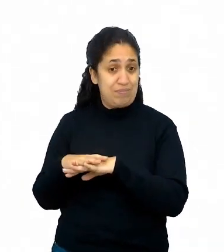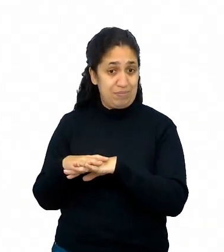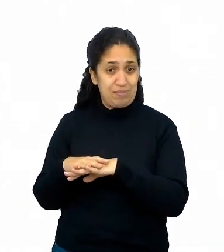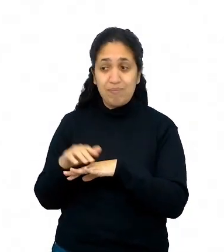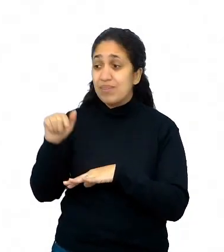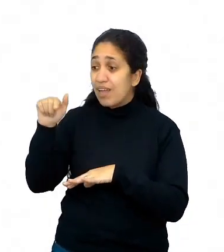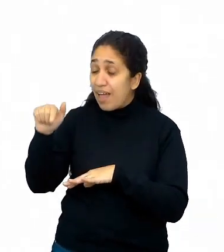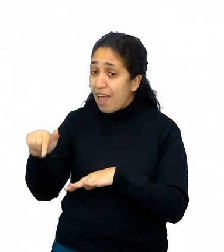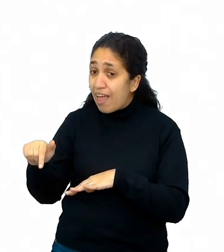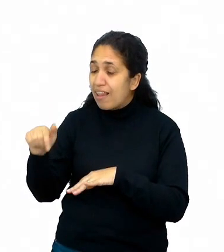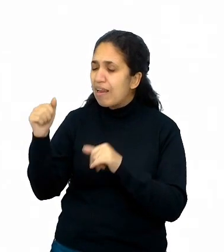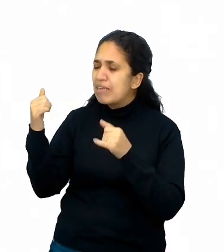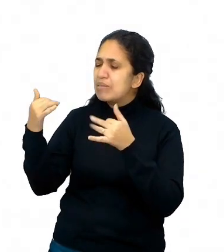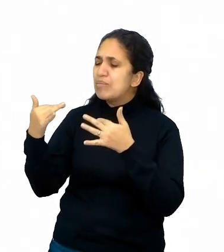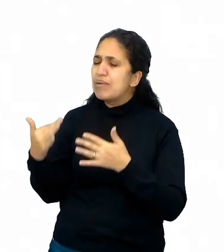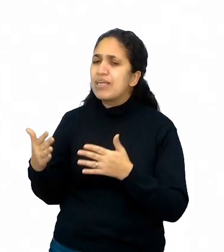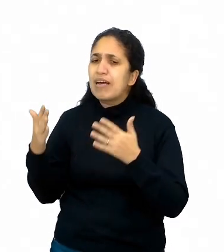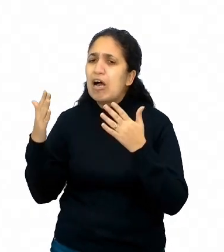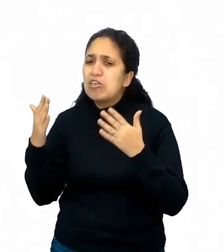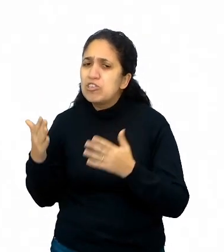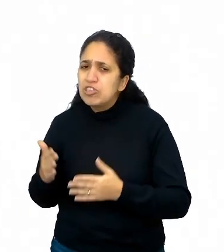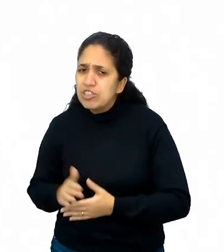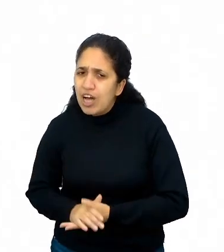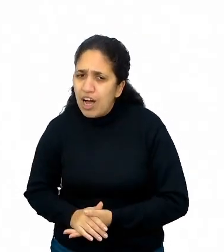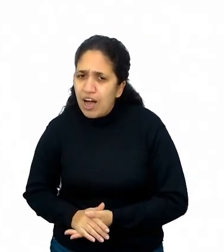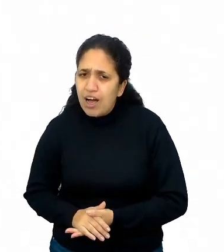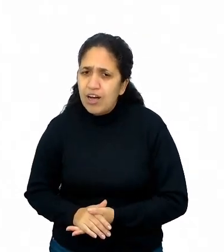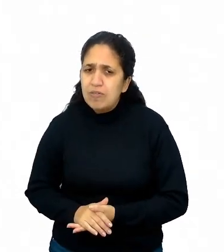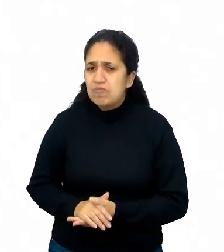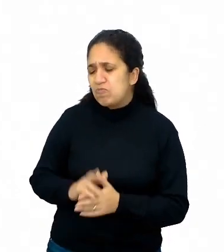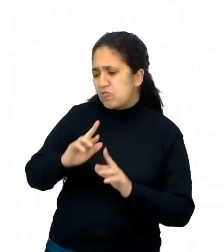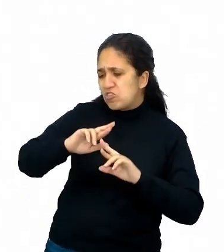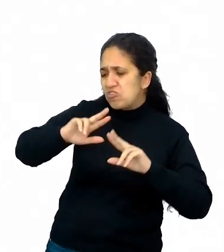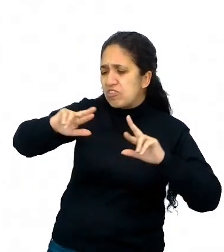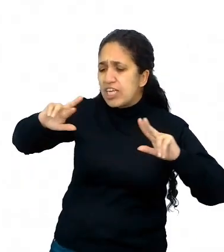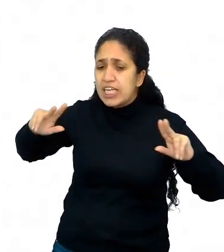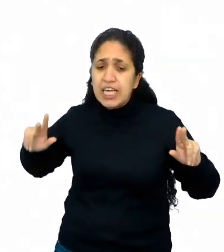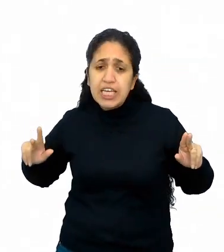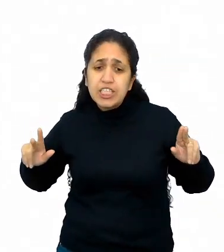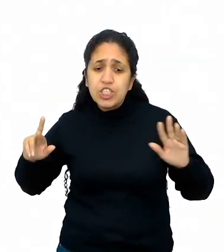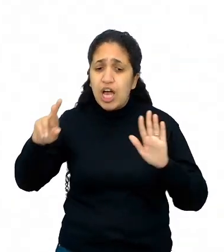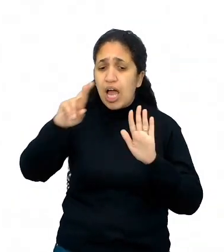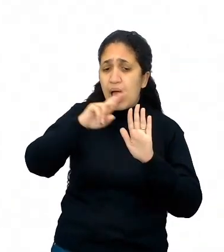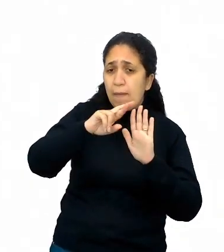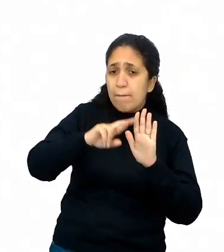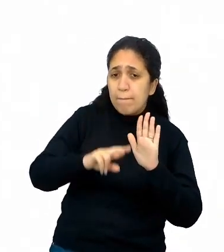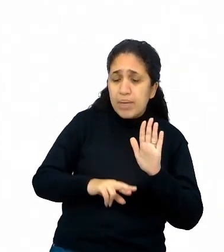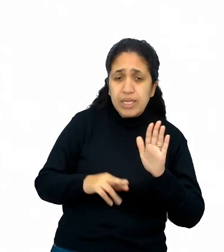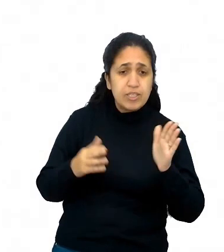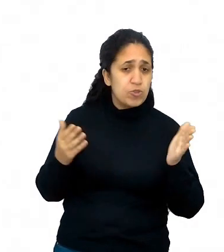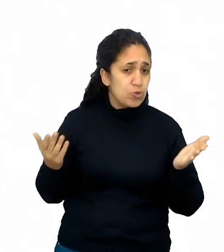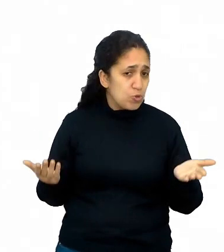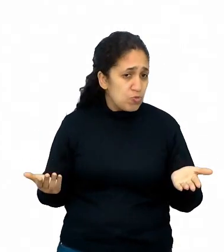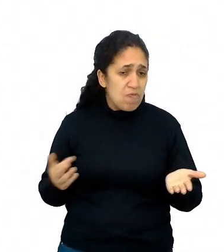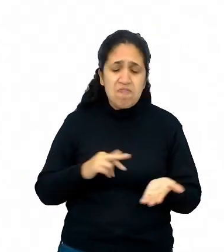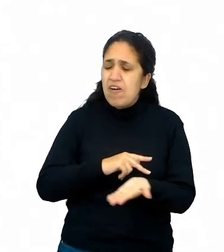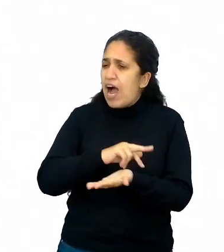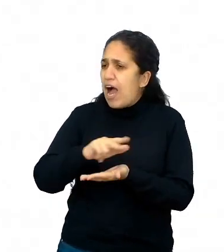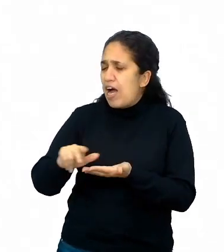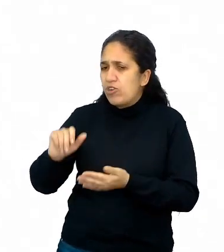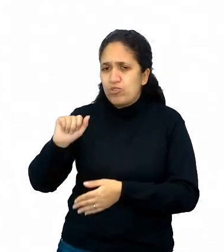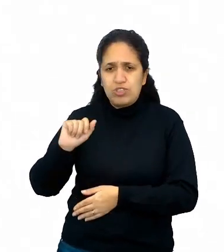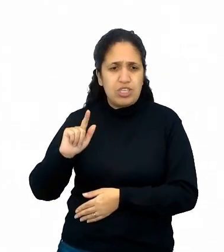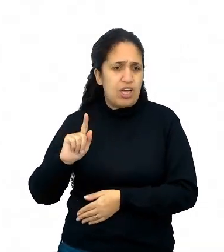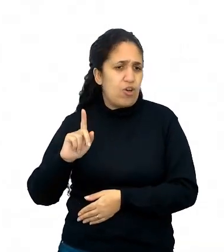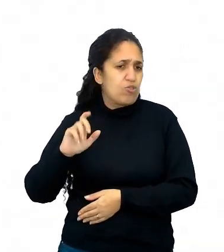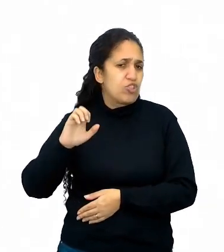ela já fala dos diferentes exercícios de representação, que são algébrico, geométrico,